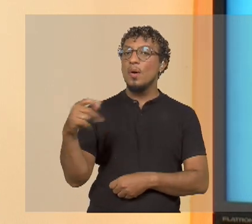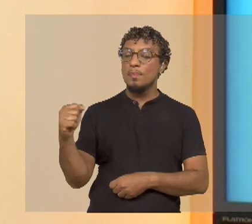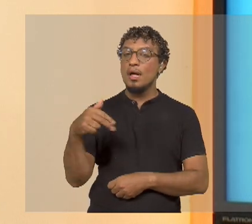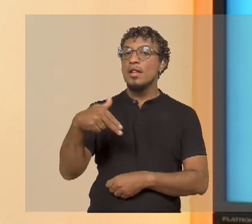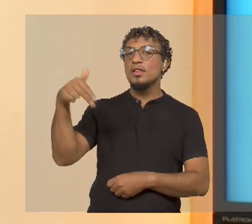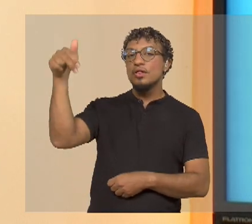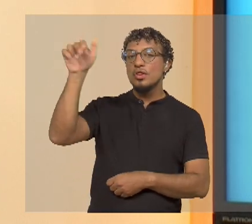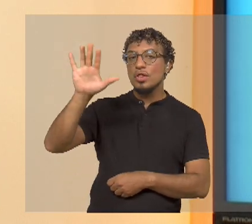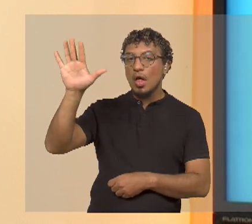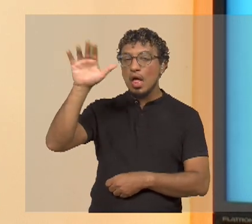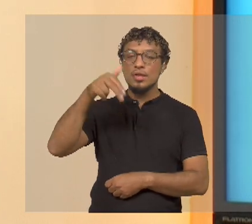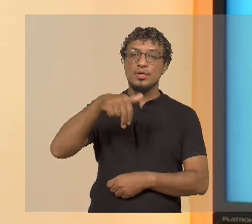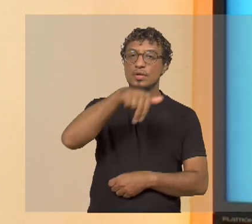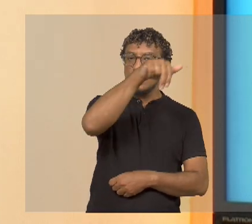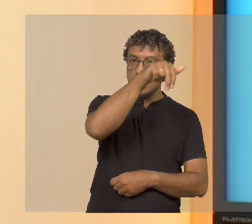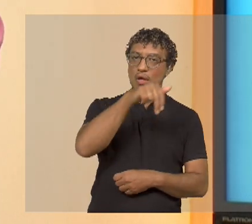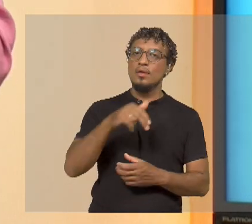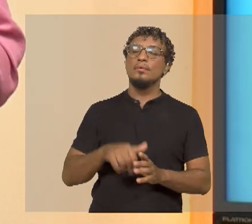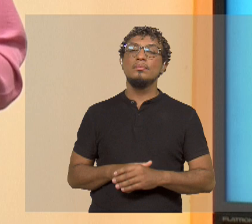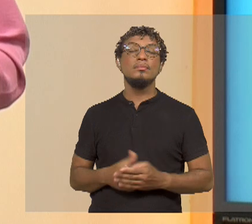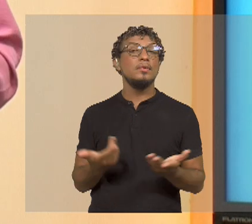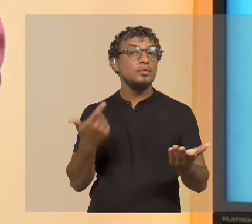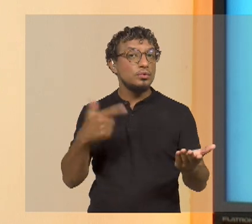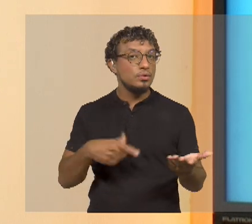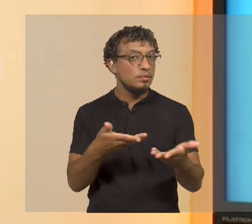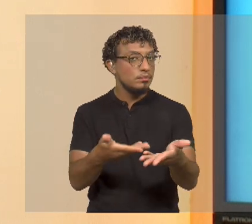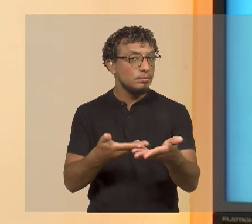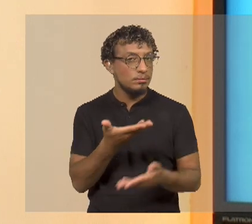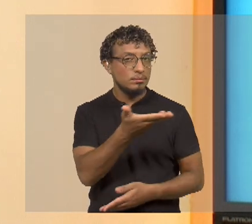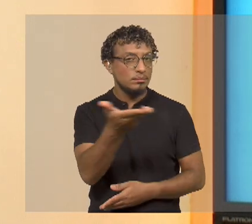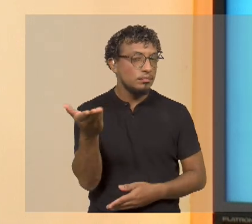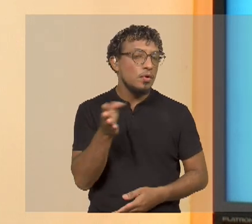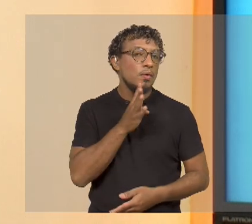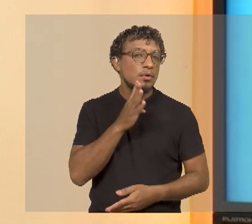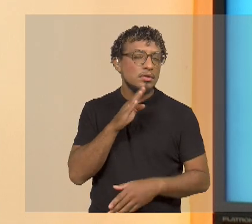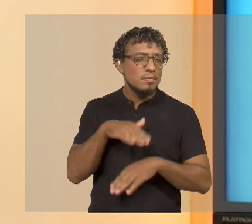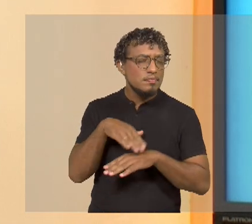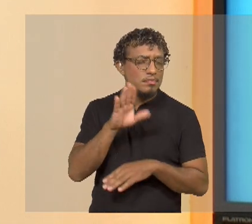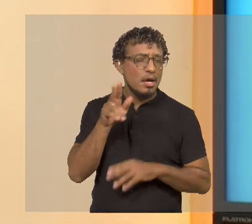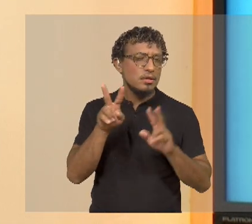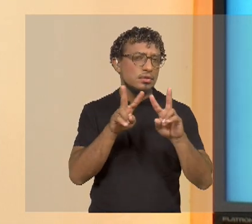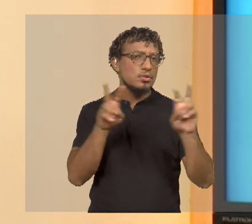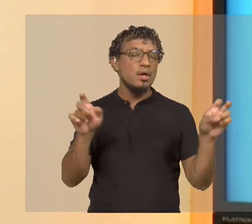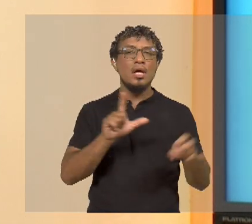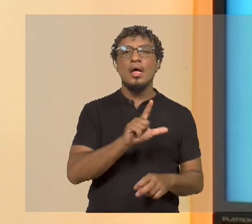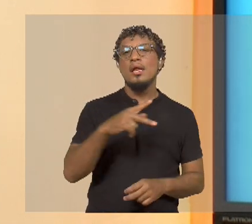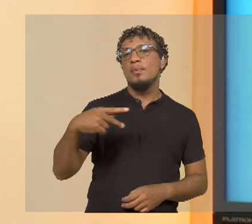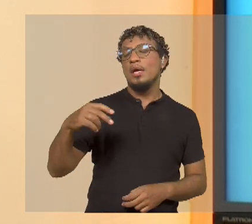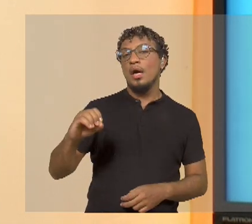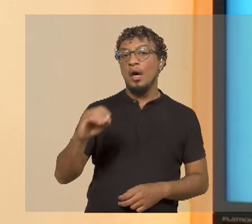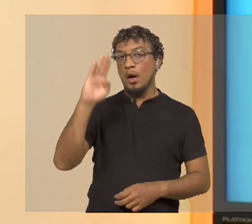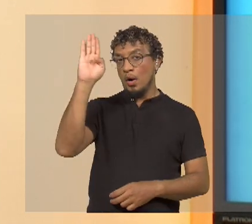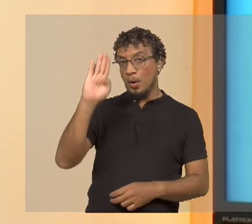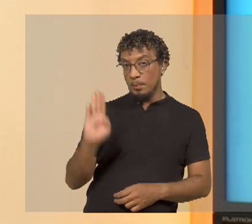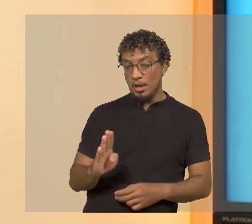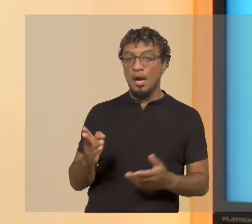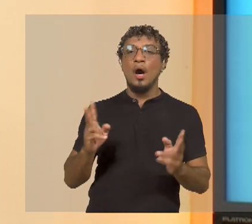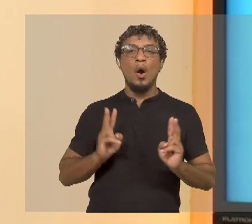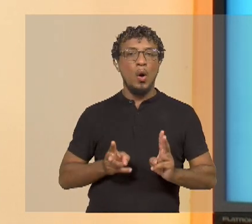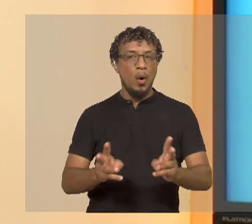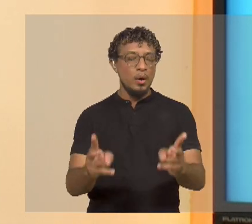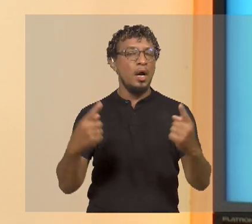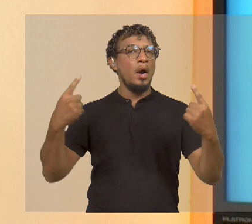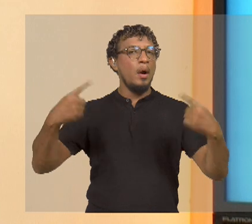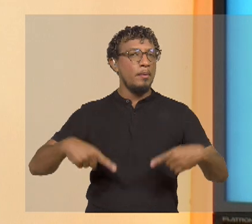da federação também, né? Então, só reforçando o convite para você de casa conhecer mais sobre o esporte, o Brasileiro de LPO continua hoje